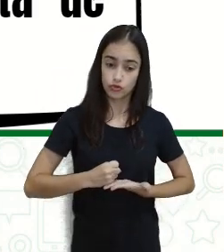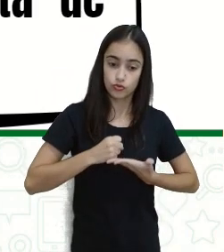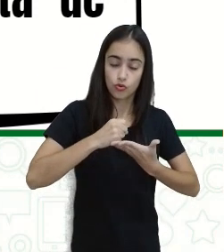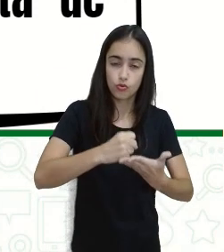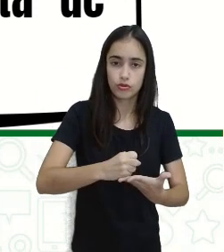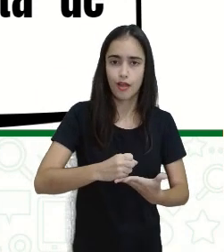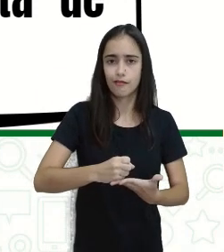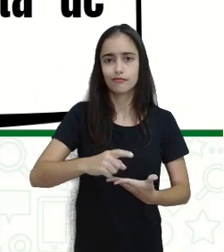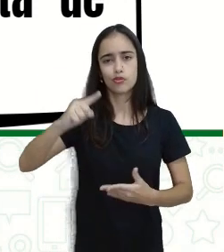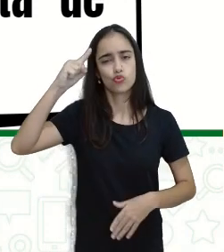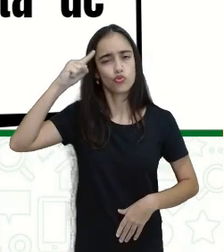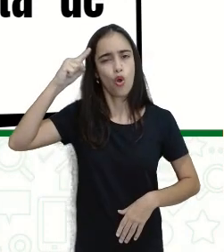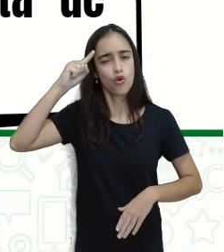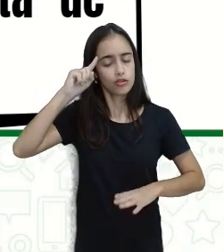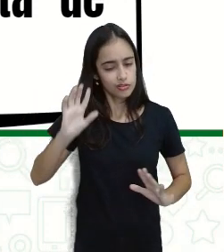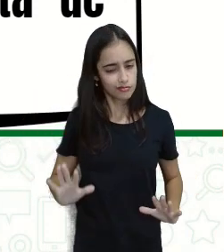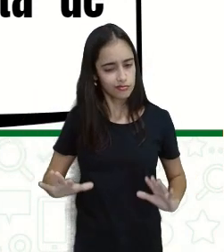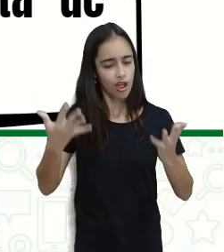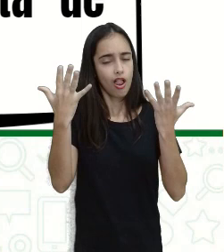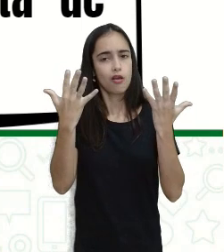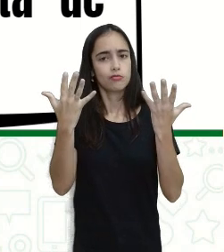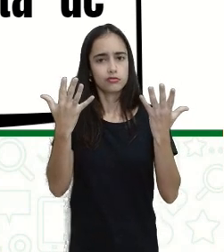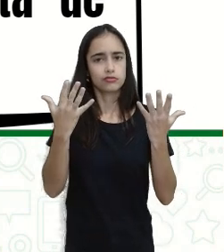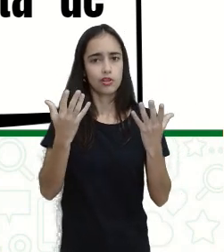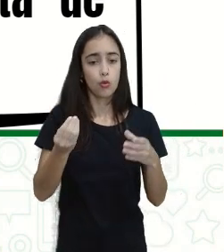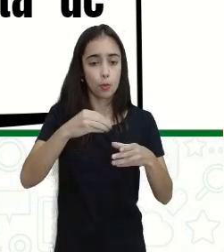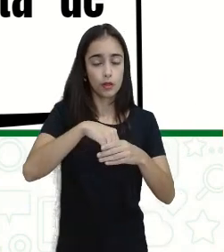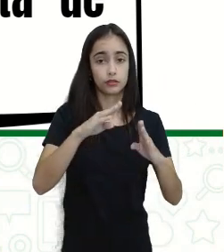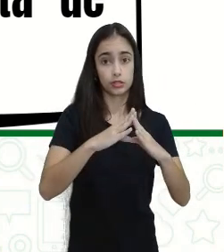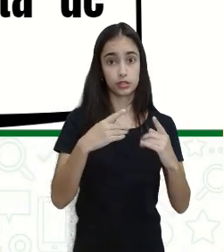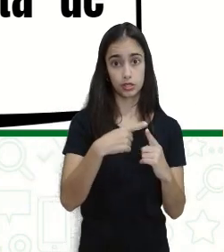da missa. Mas por volta de